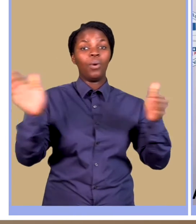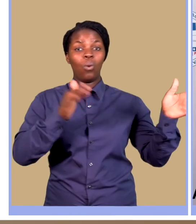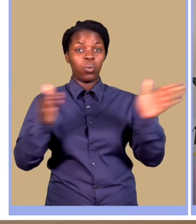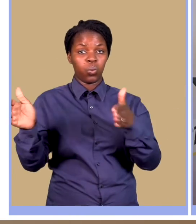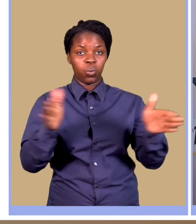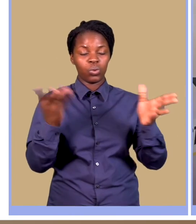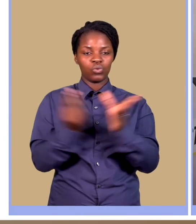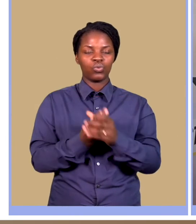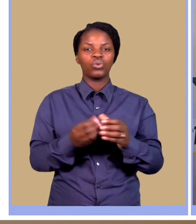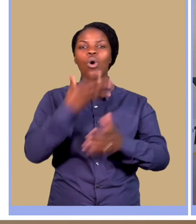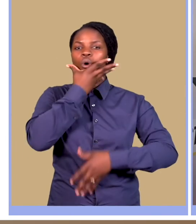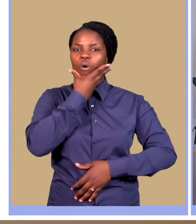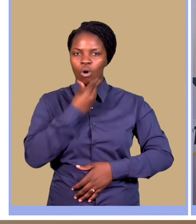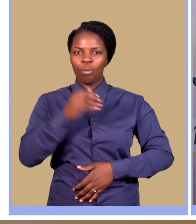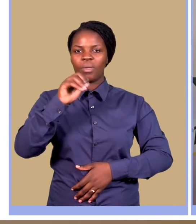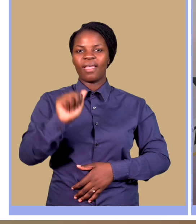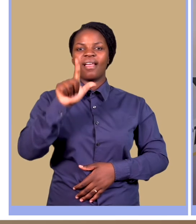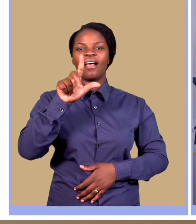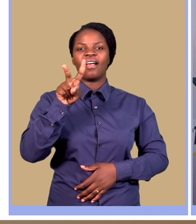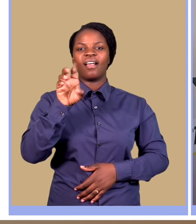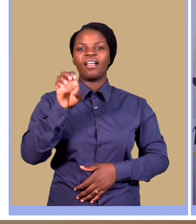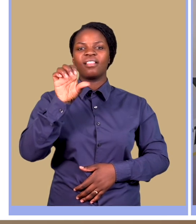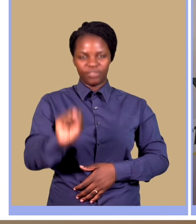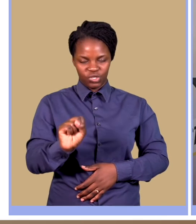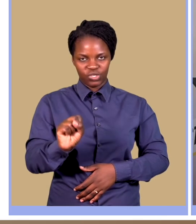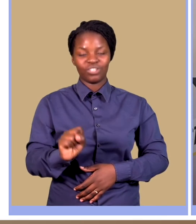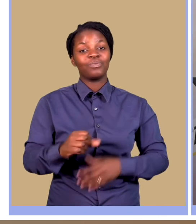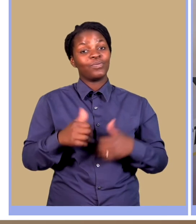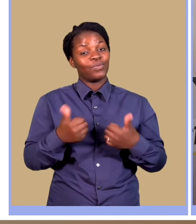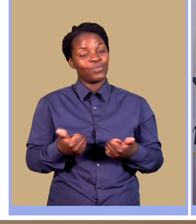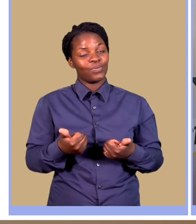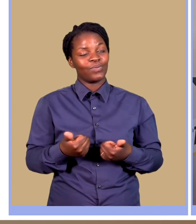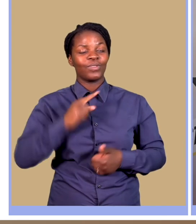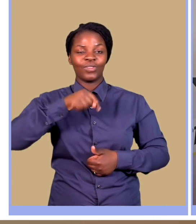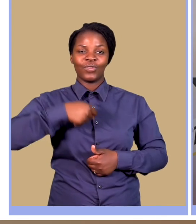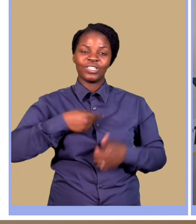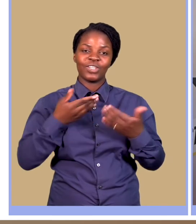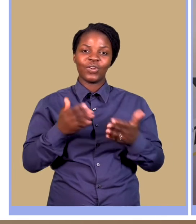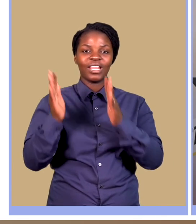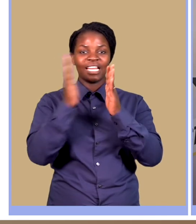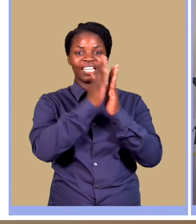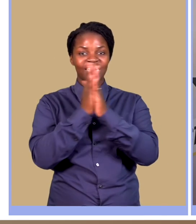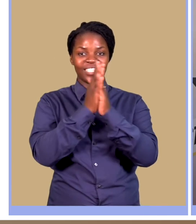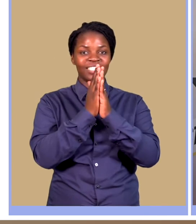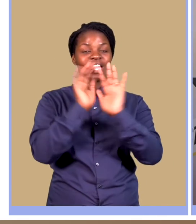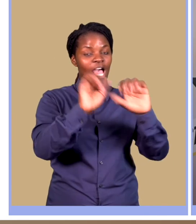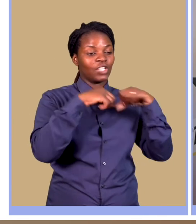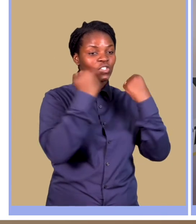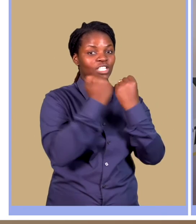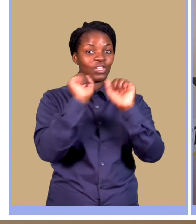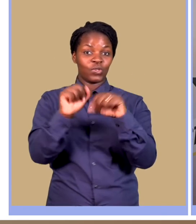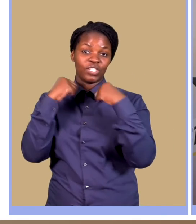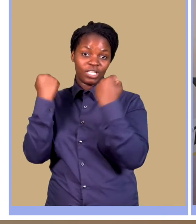Alves Manuel. Muito bem, os agradecimentos aqui vão para as associações que têm